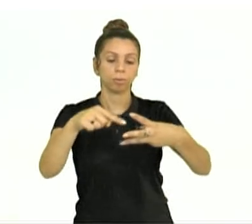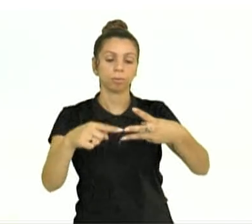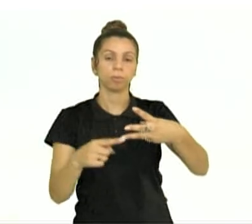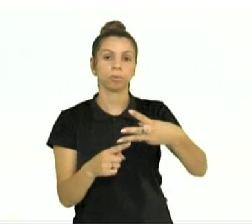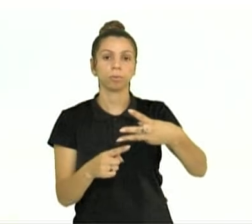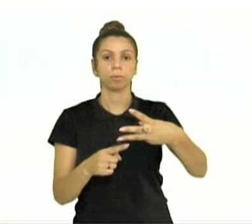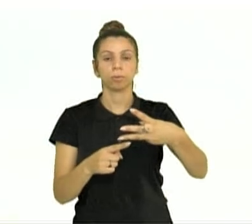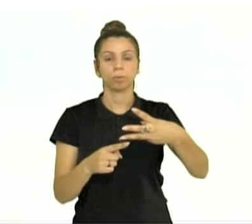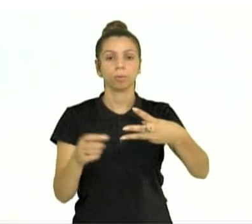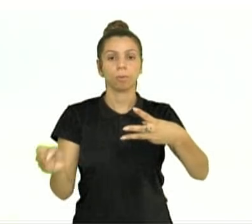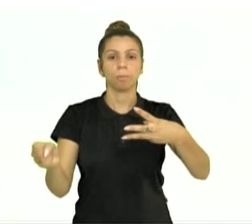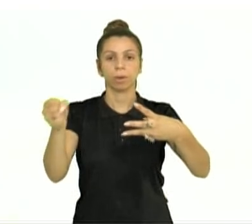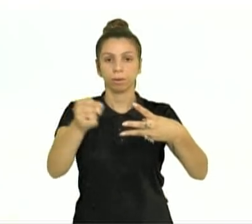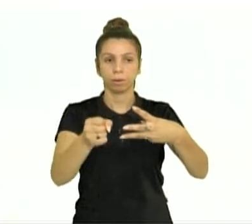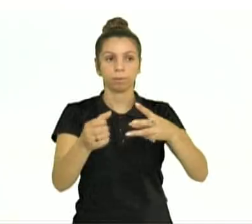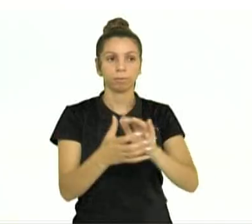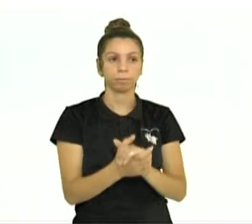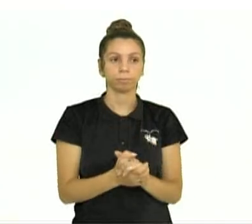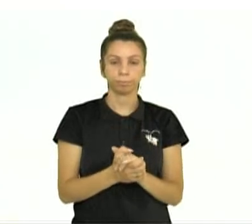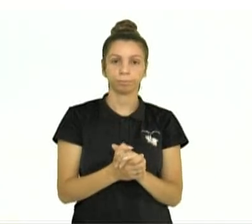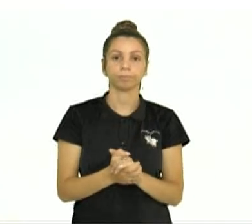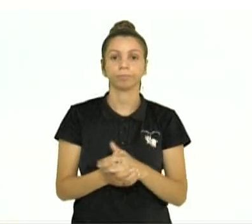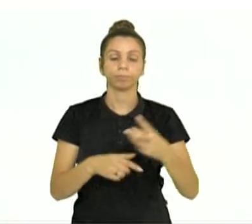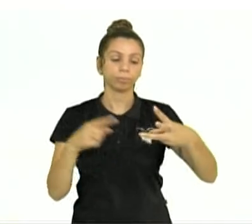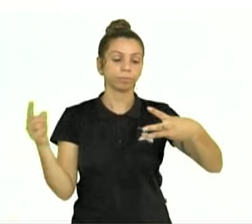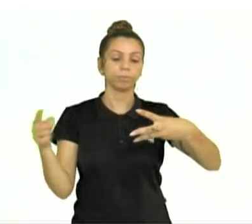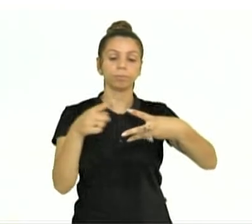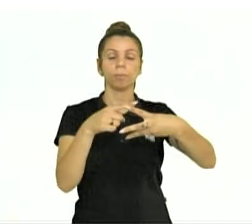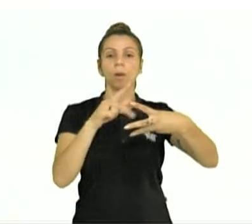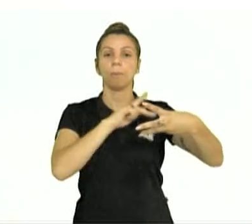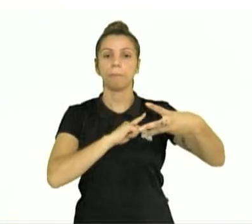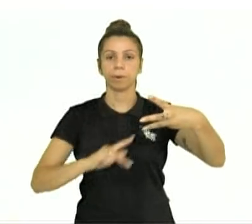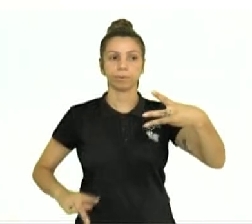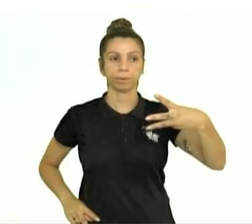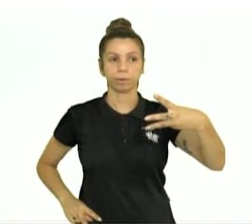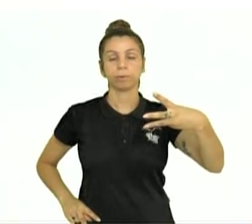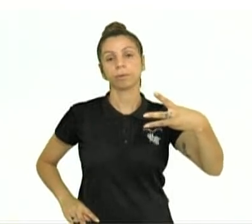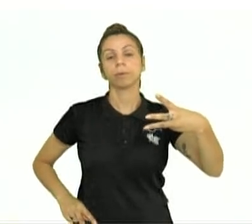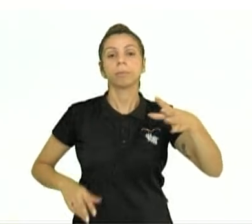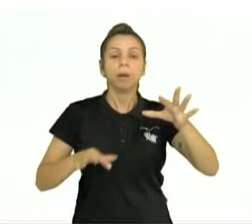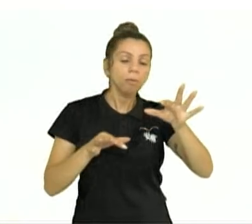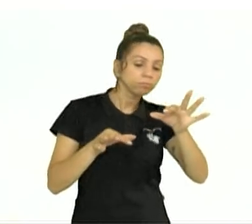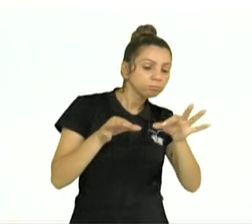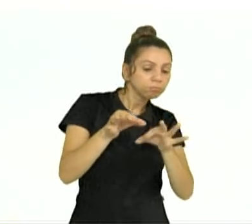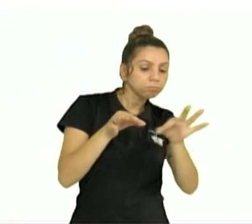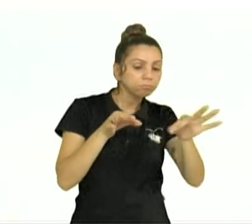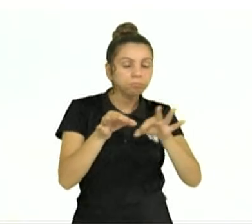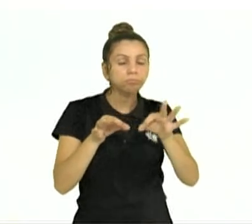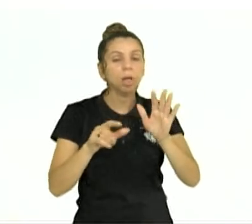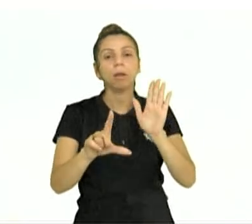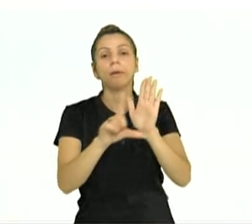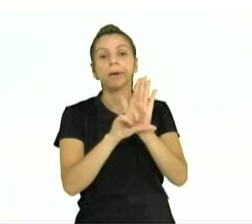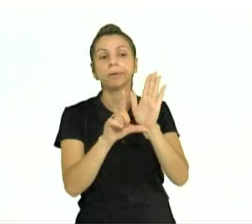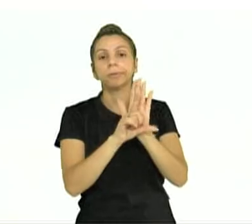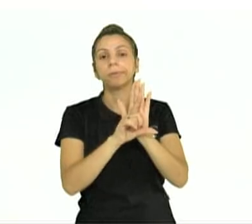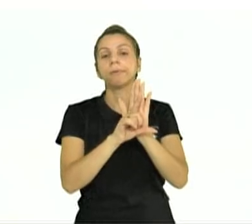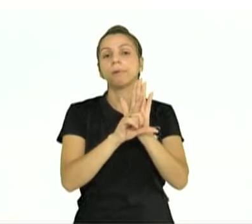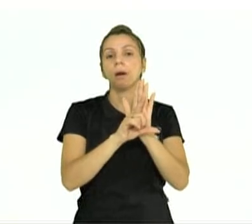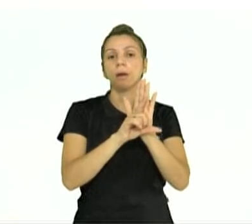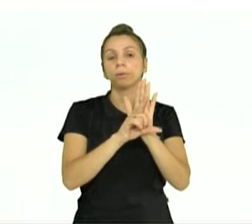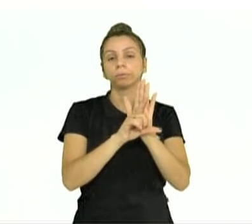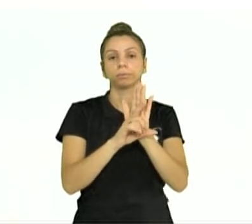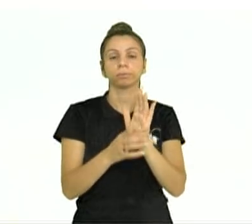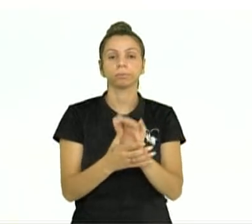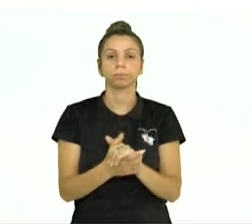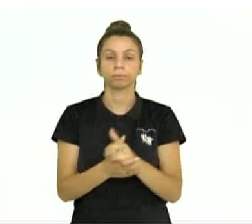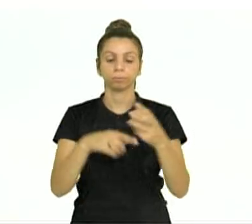os norte-americanos. Executivo, como se fosse o presidente, para administrar o país e executar as leis, para implantar